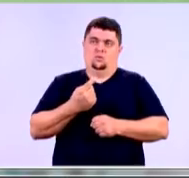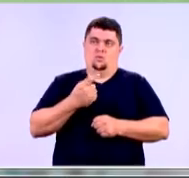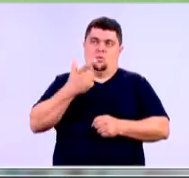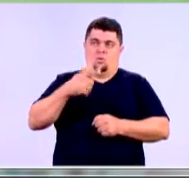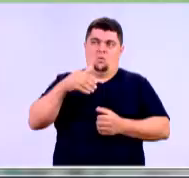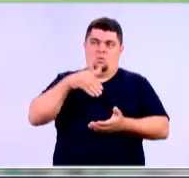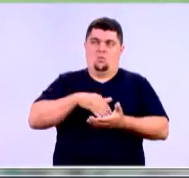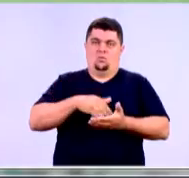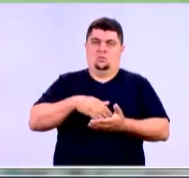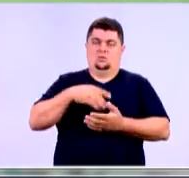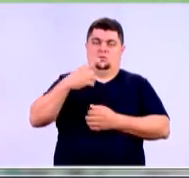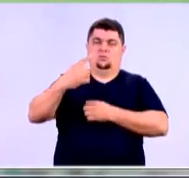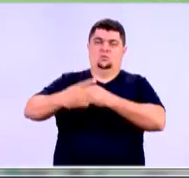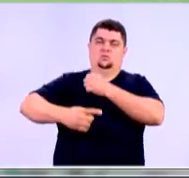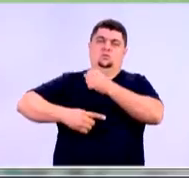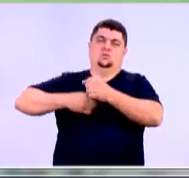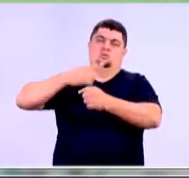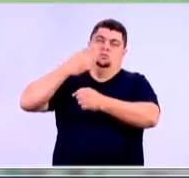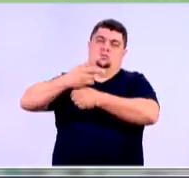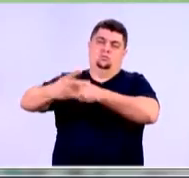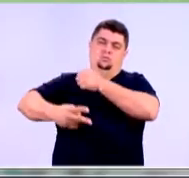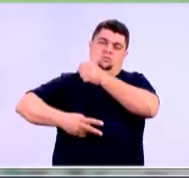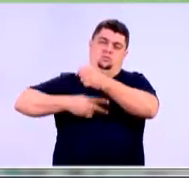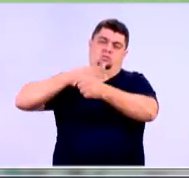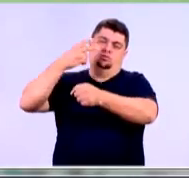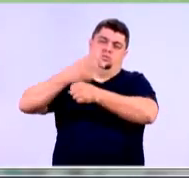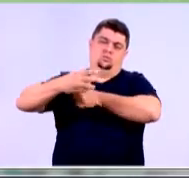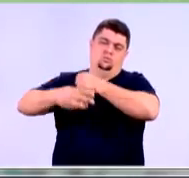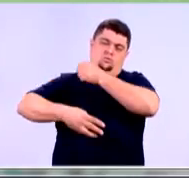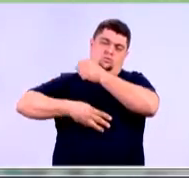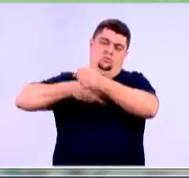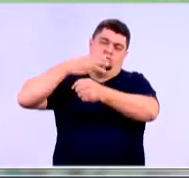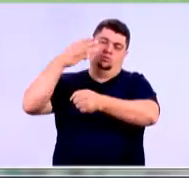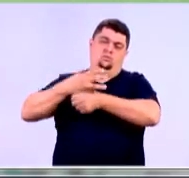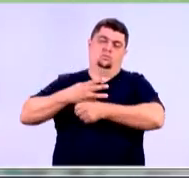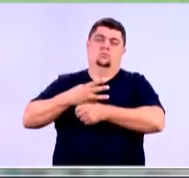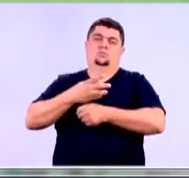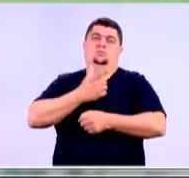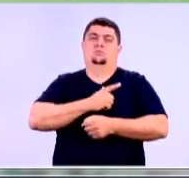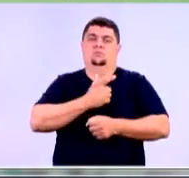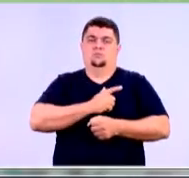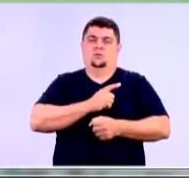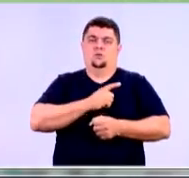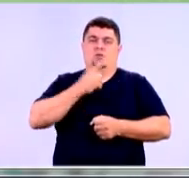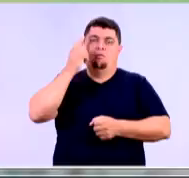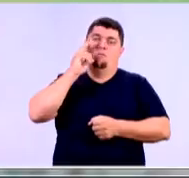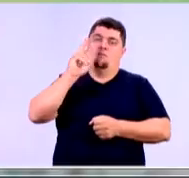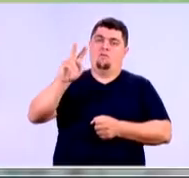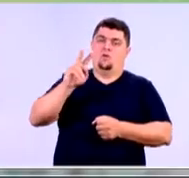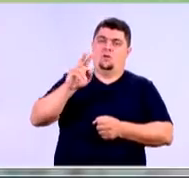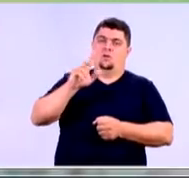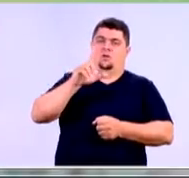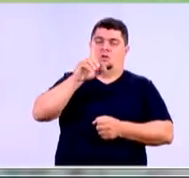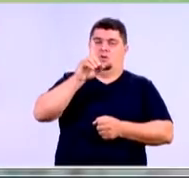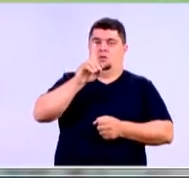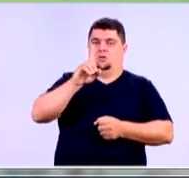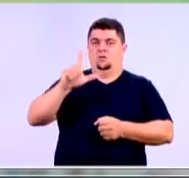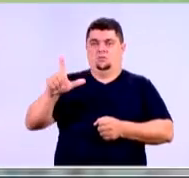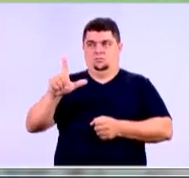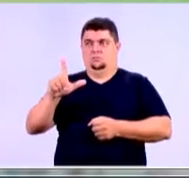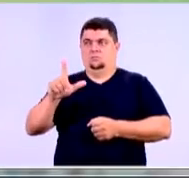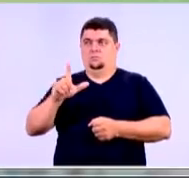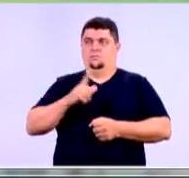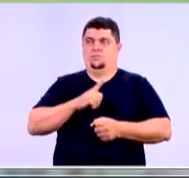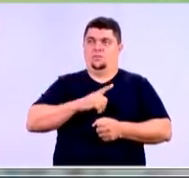os dados de longo prazo, tá? Aqui, nós vamos considerar, então, os direitos de longo prazo, está aqui representado